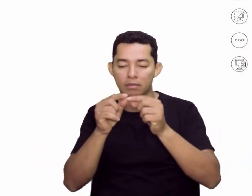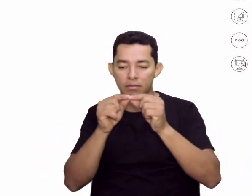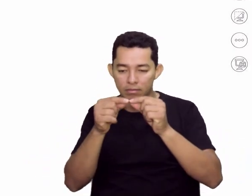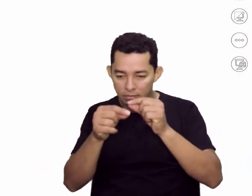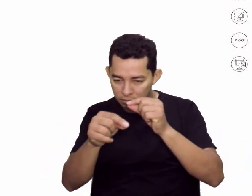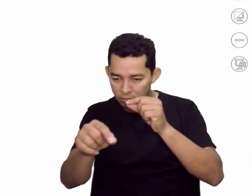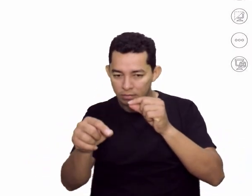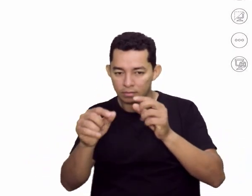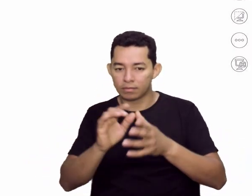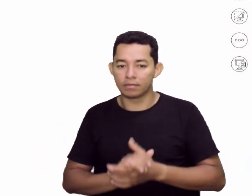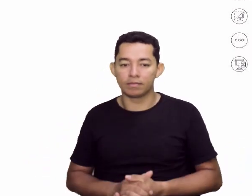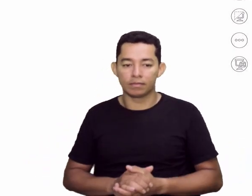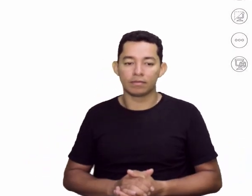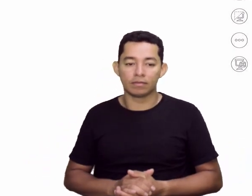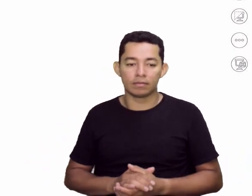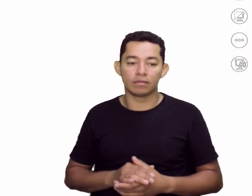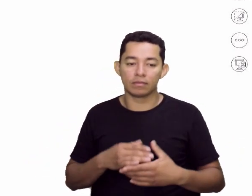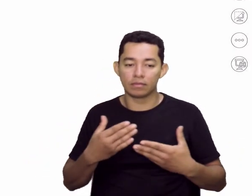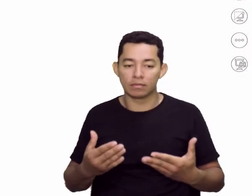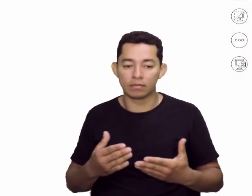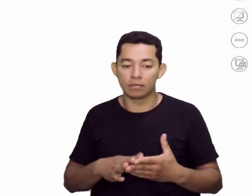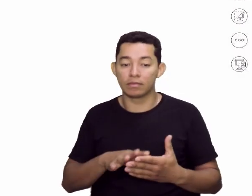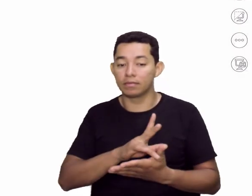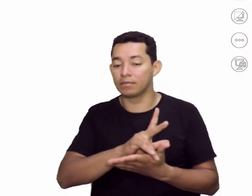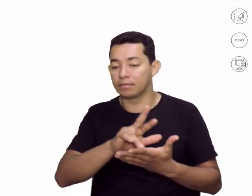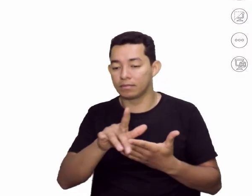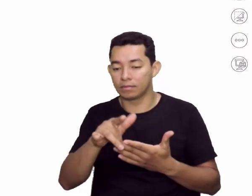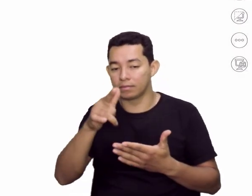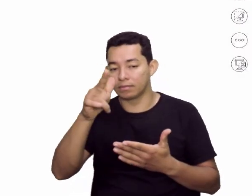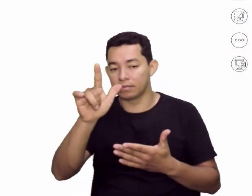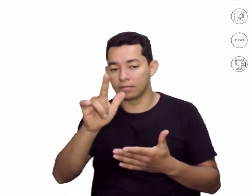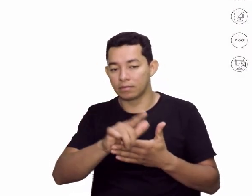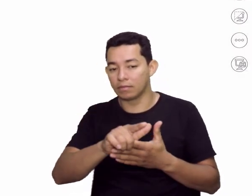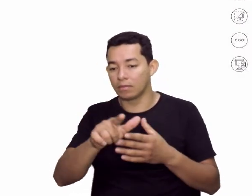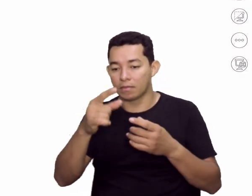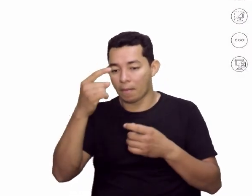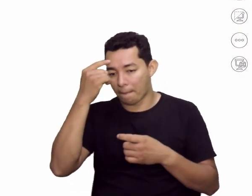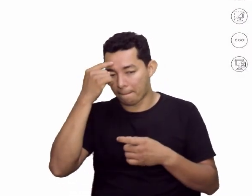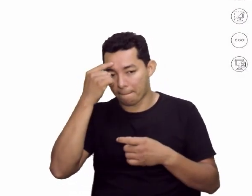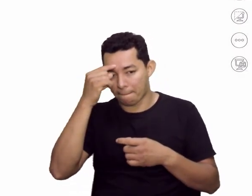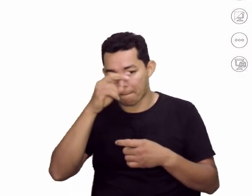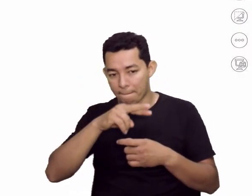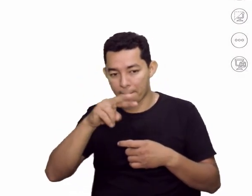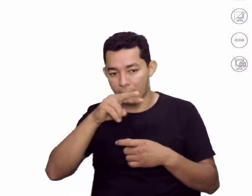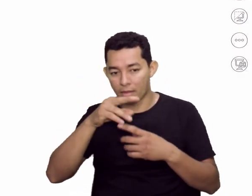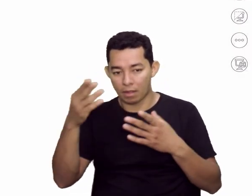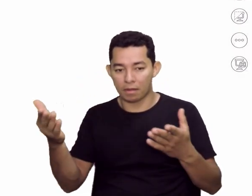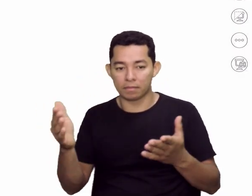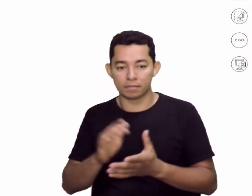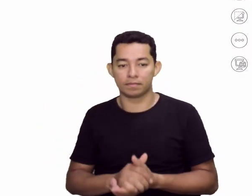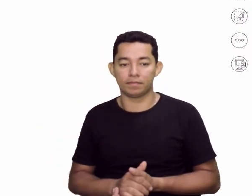da perspectiva. E várias outras coisas você pode pensar olhando para esse quadro. Aí,